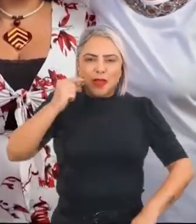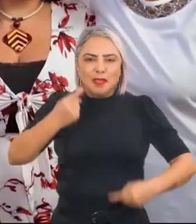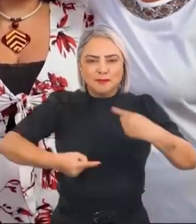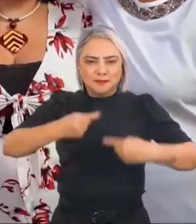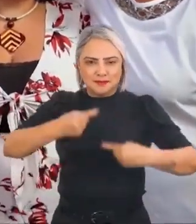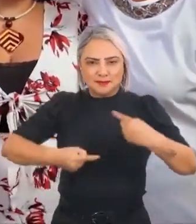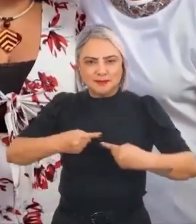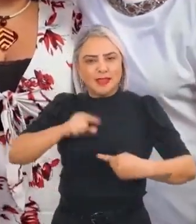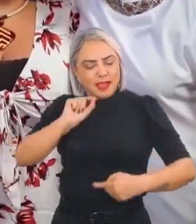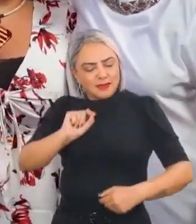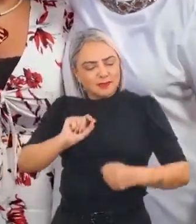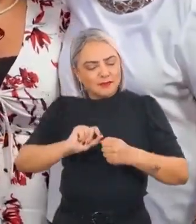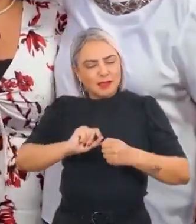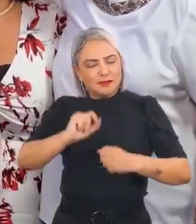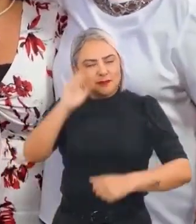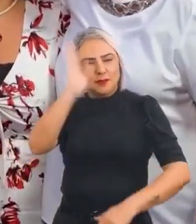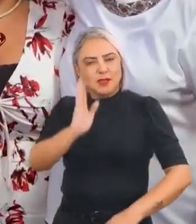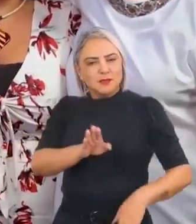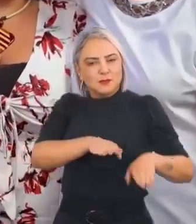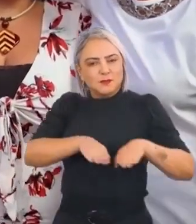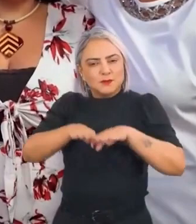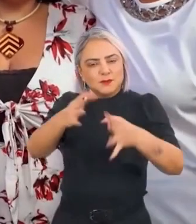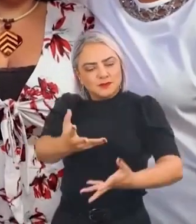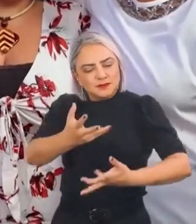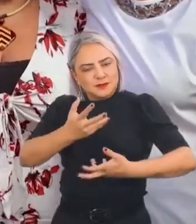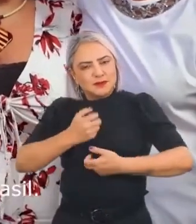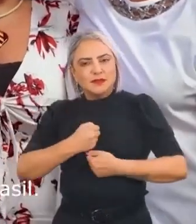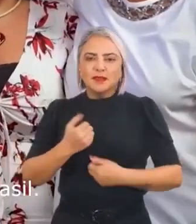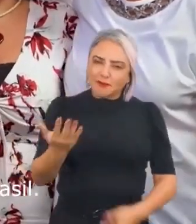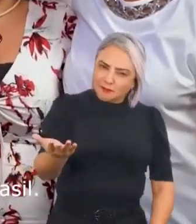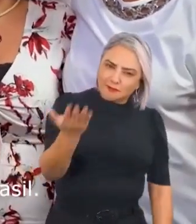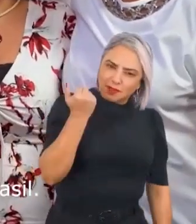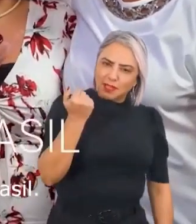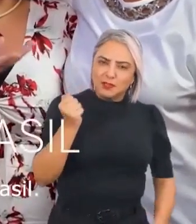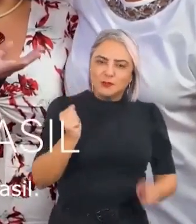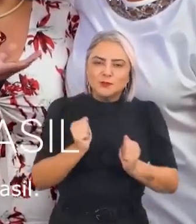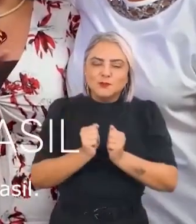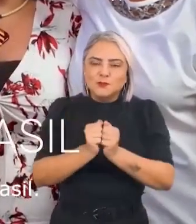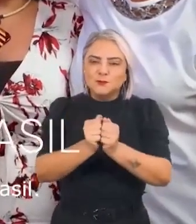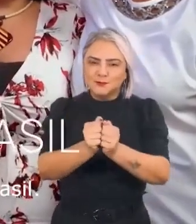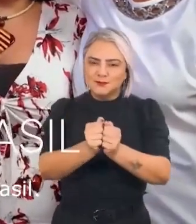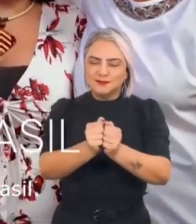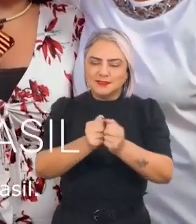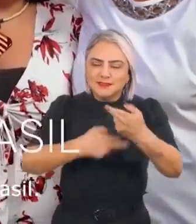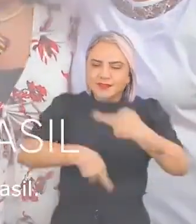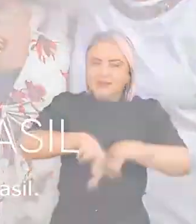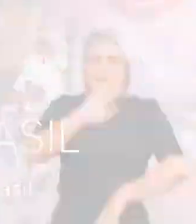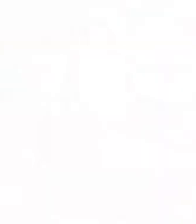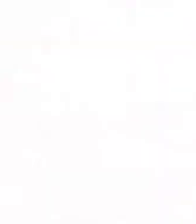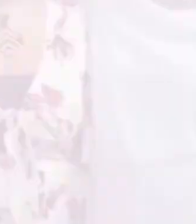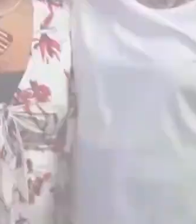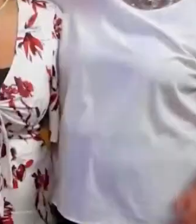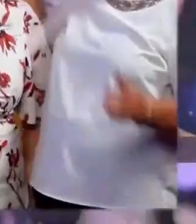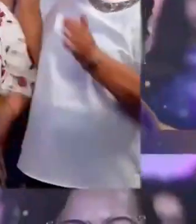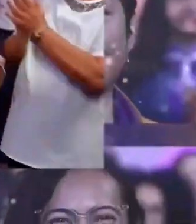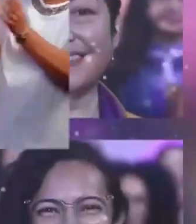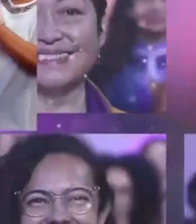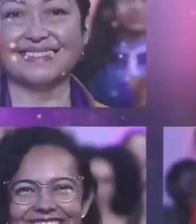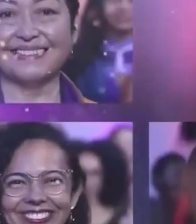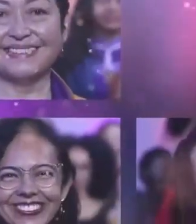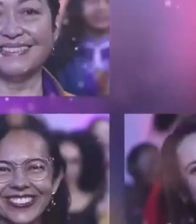da política. É assim que faremos um Brasil mais justo e acolhedor. Vem com a gente, vamos juntas reconstruir o Brasil.